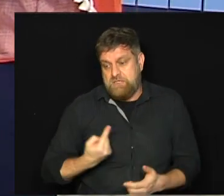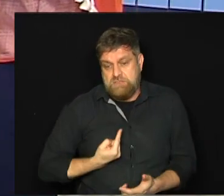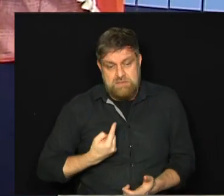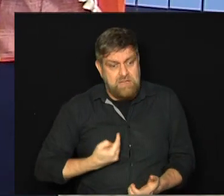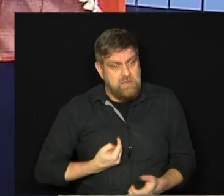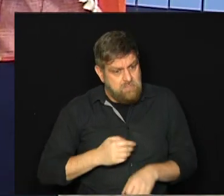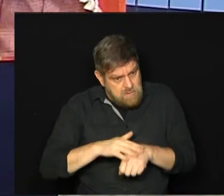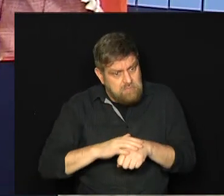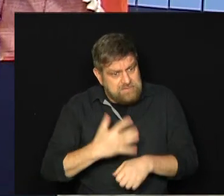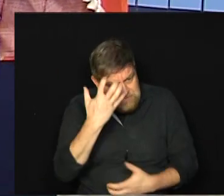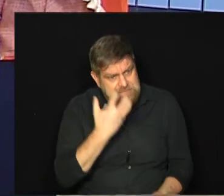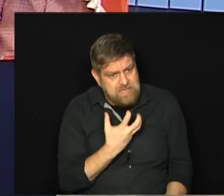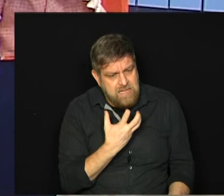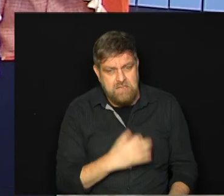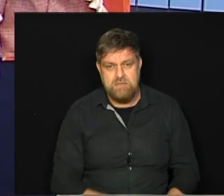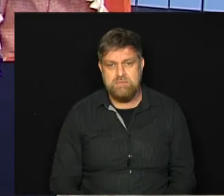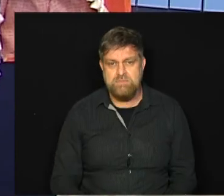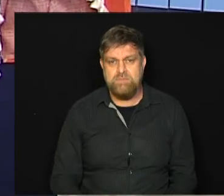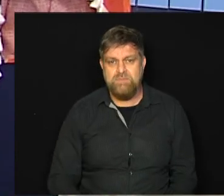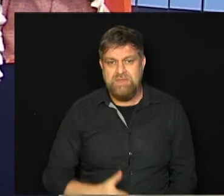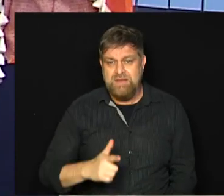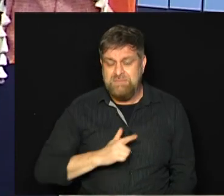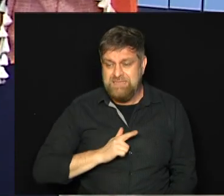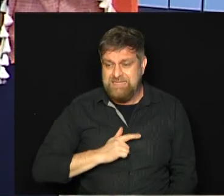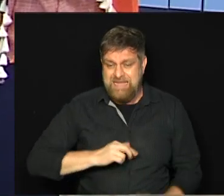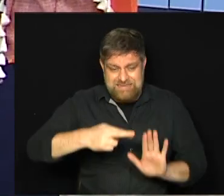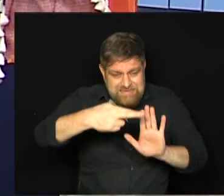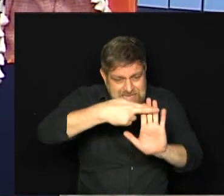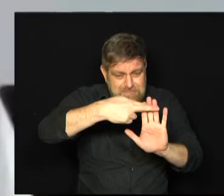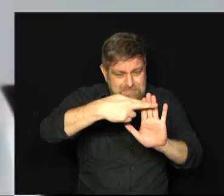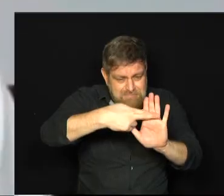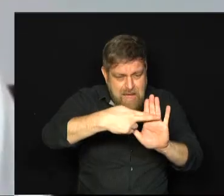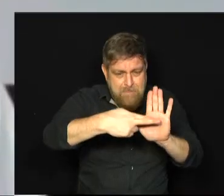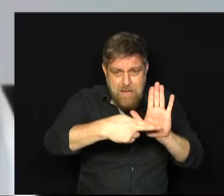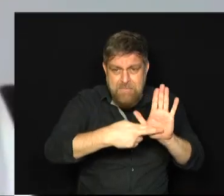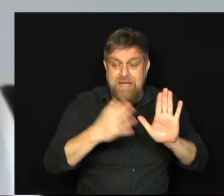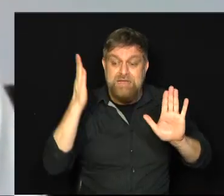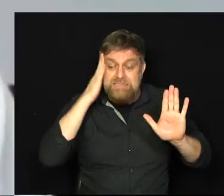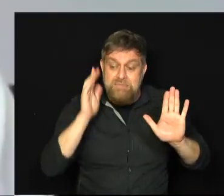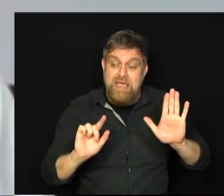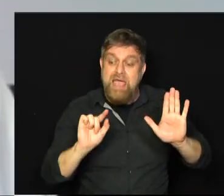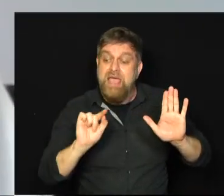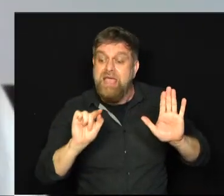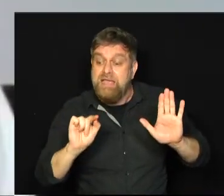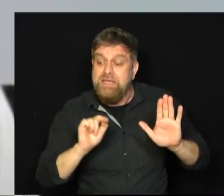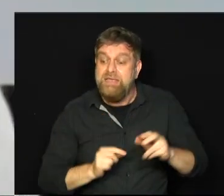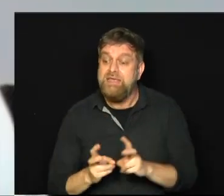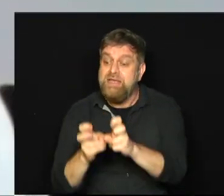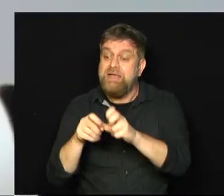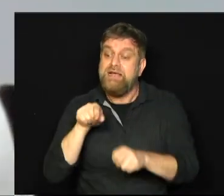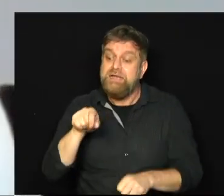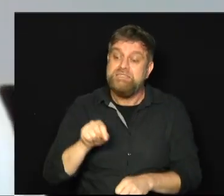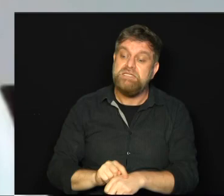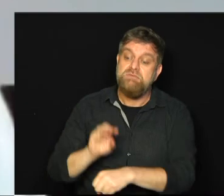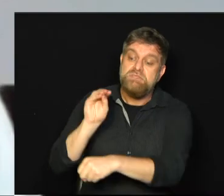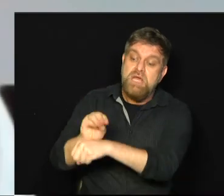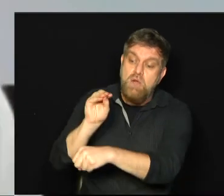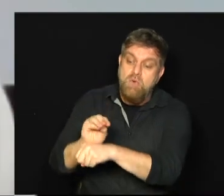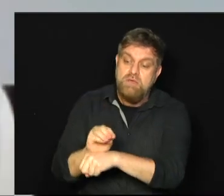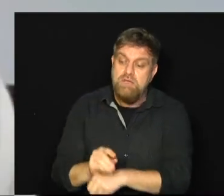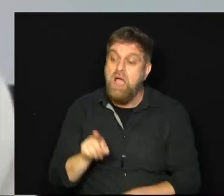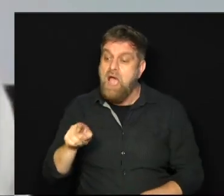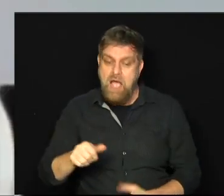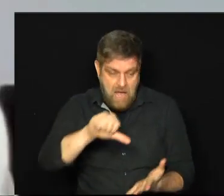séria. Tem que ter um rigor, né, na classificação, na definição, qual é o centro que